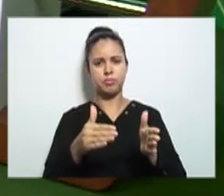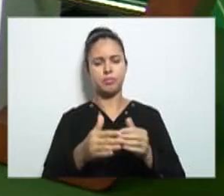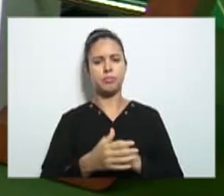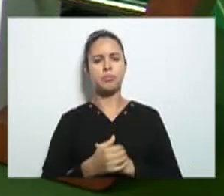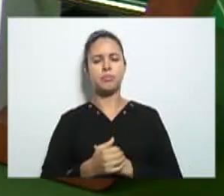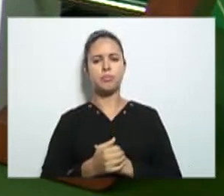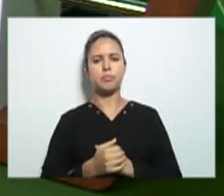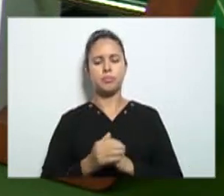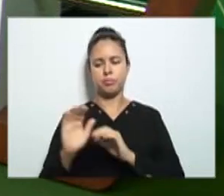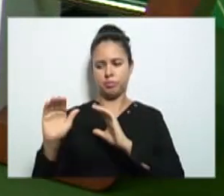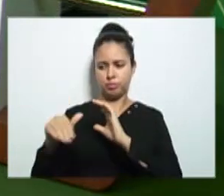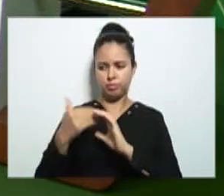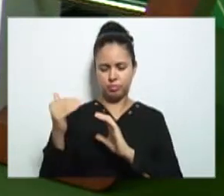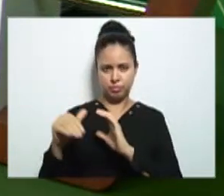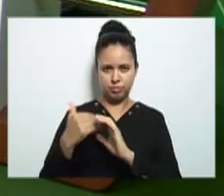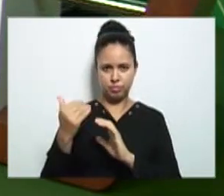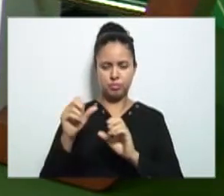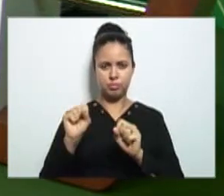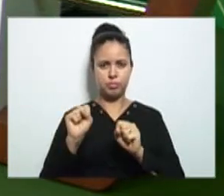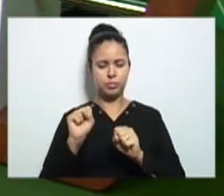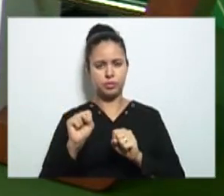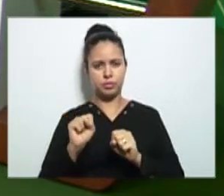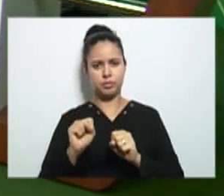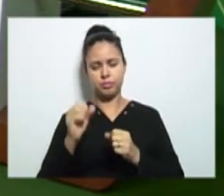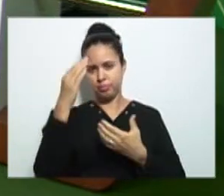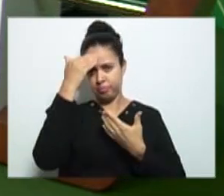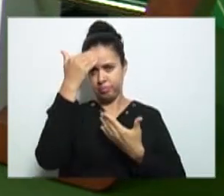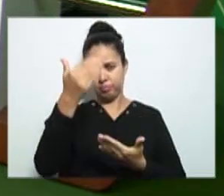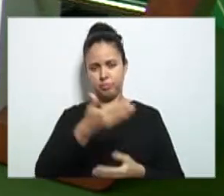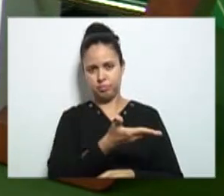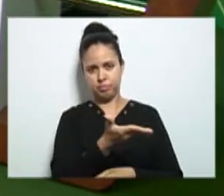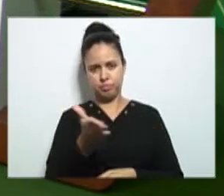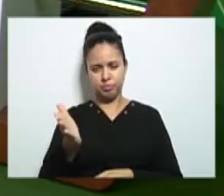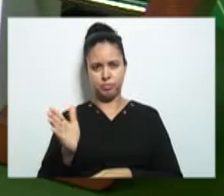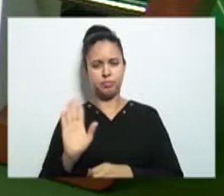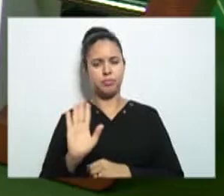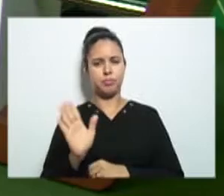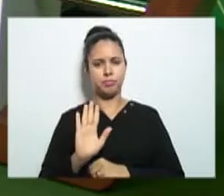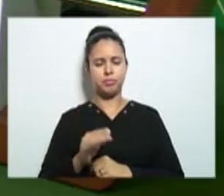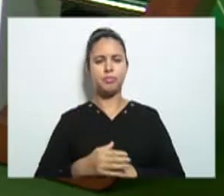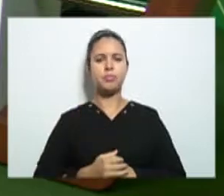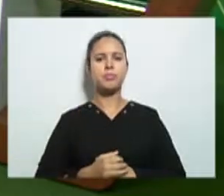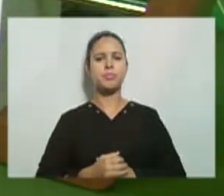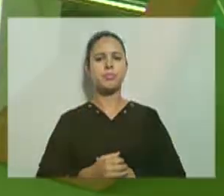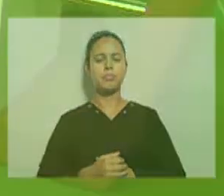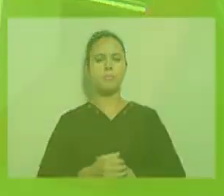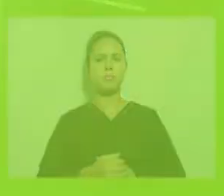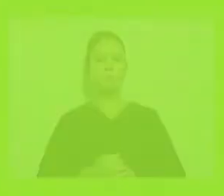Mandem as dúvidas para a gente. Obrigado, gente. Até mais. Isso, até mais.